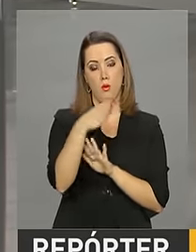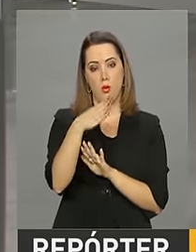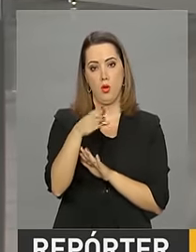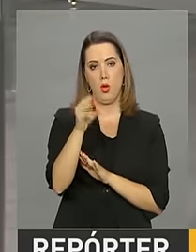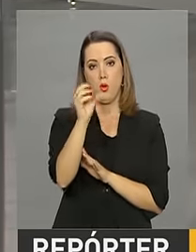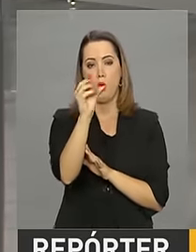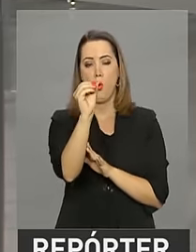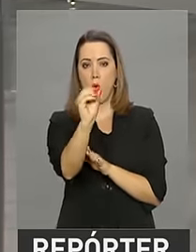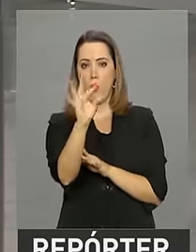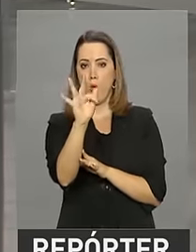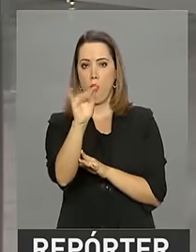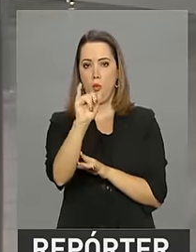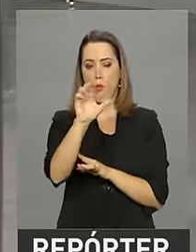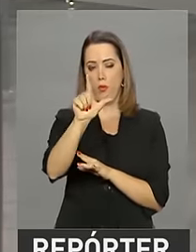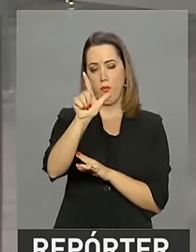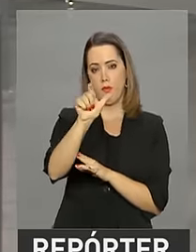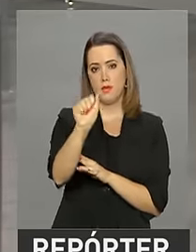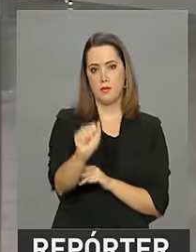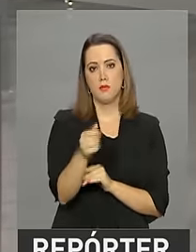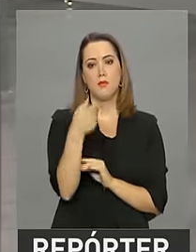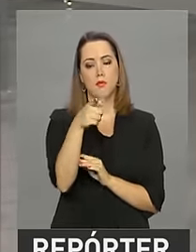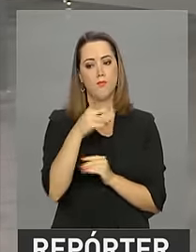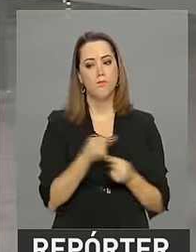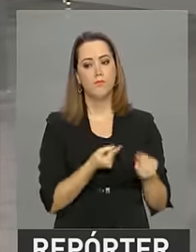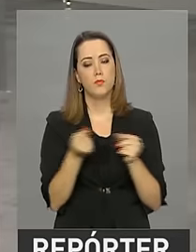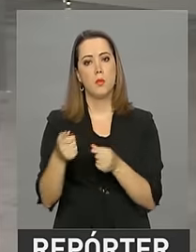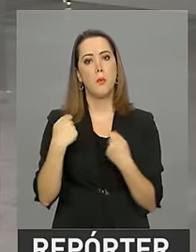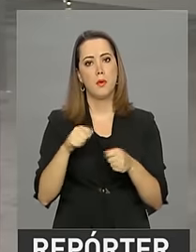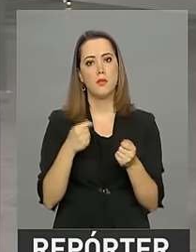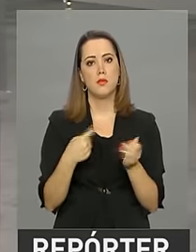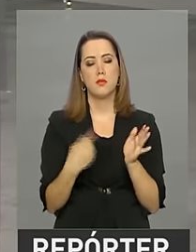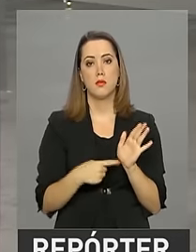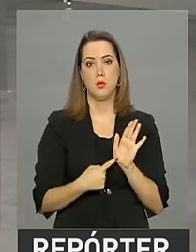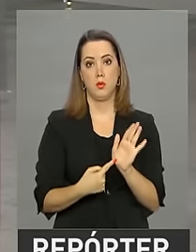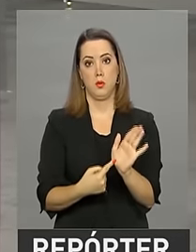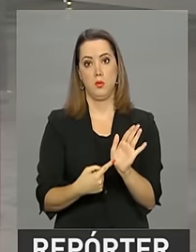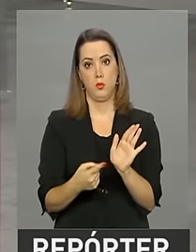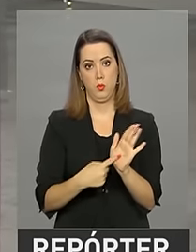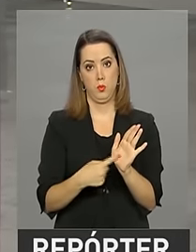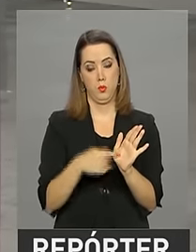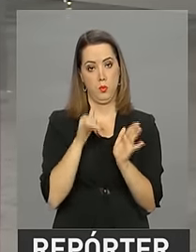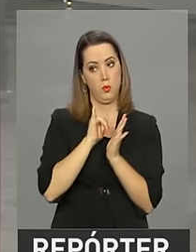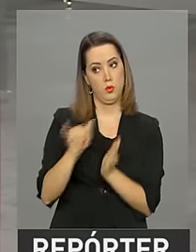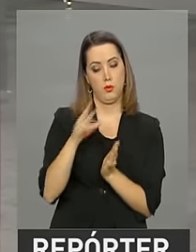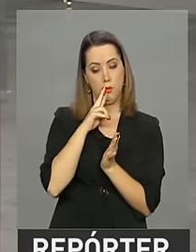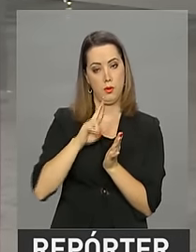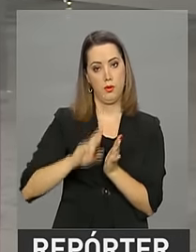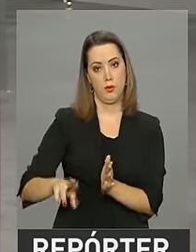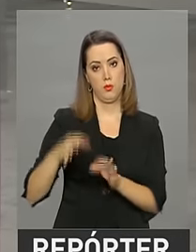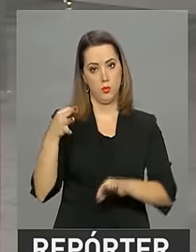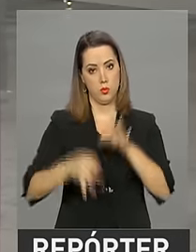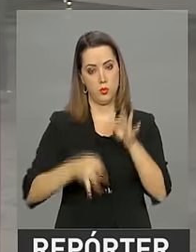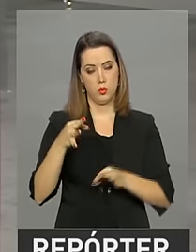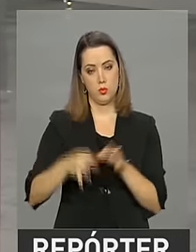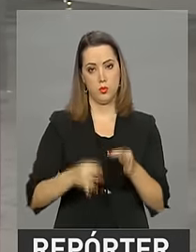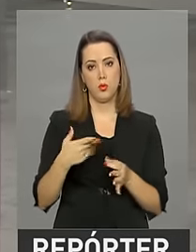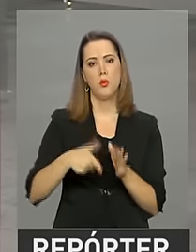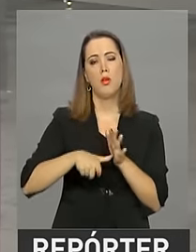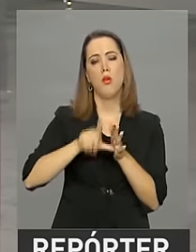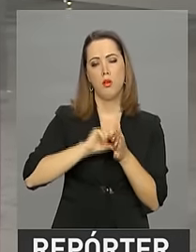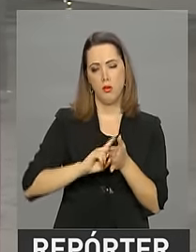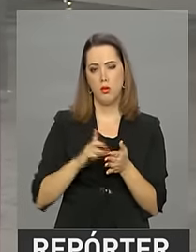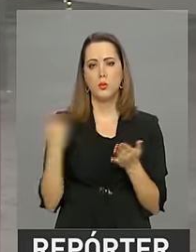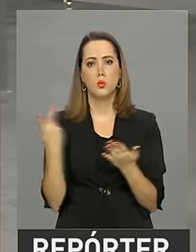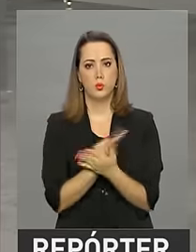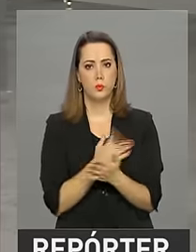TM de notificar Dilma Roussef e Michel Temer sobre os resultados do julgamento obviamente isso vai ocorrer antes da